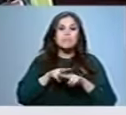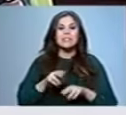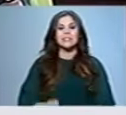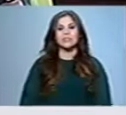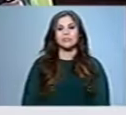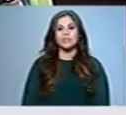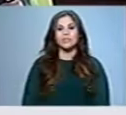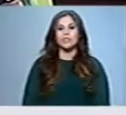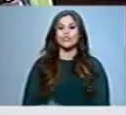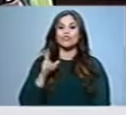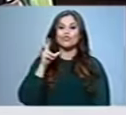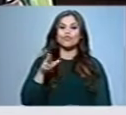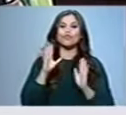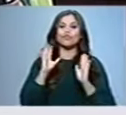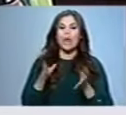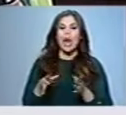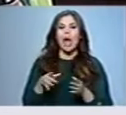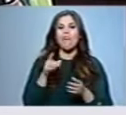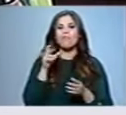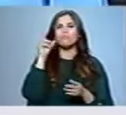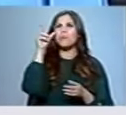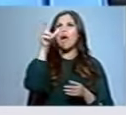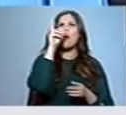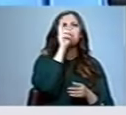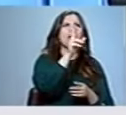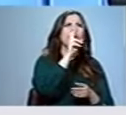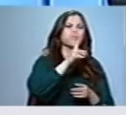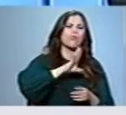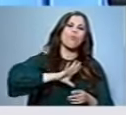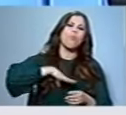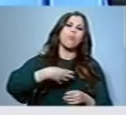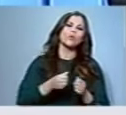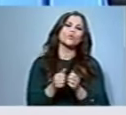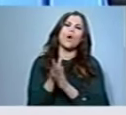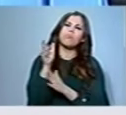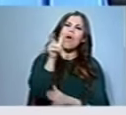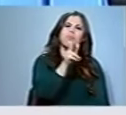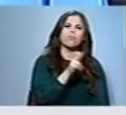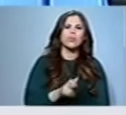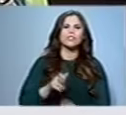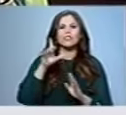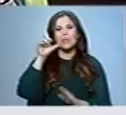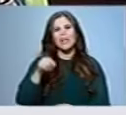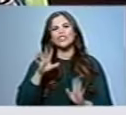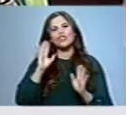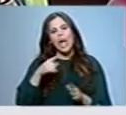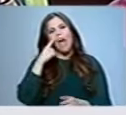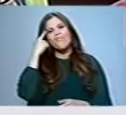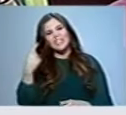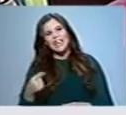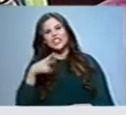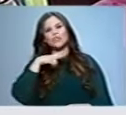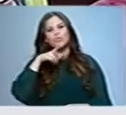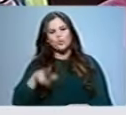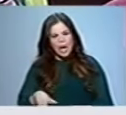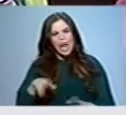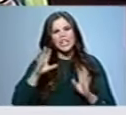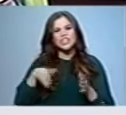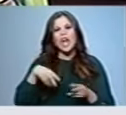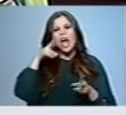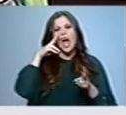longínquos, cruzaste, não é, vários continentes, e já cruzaste Portugal? Já andaste aqui de